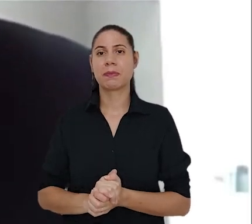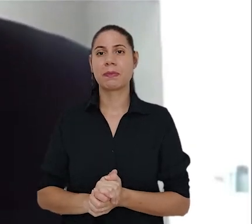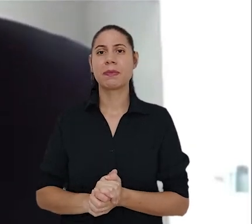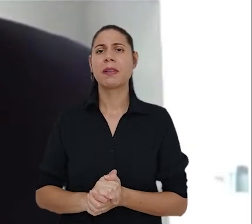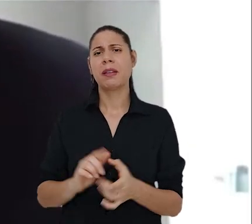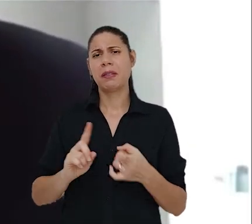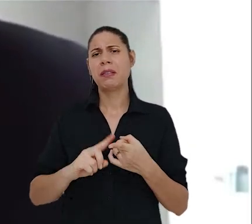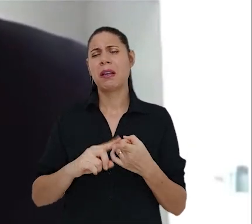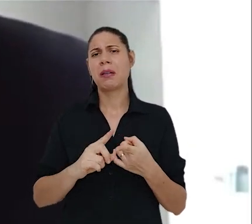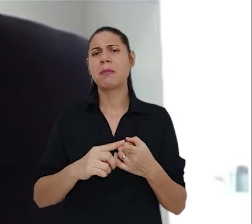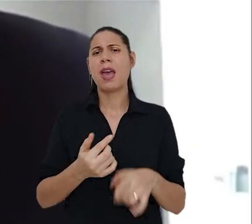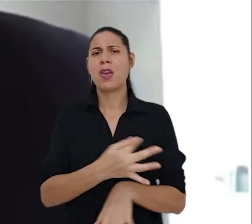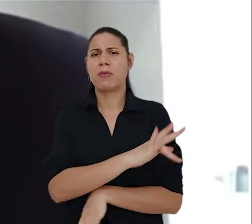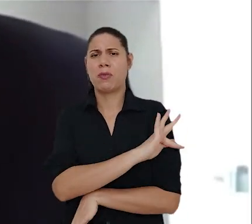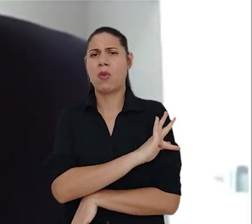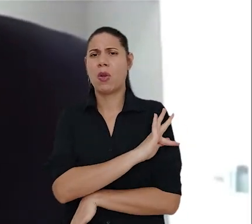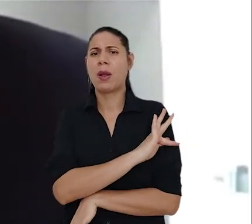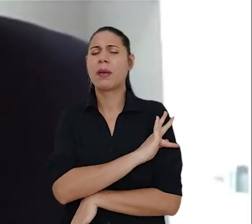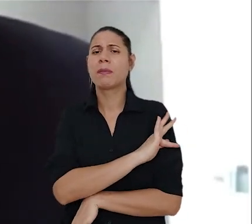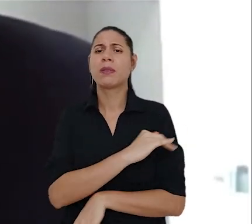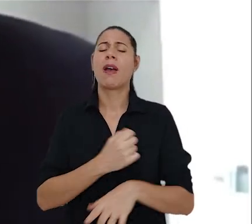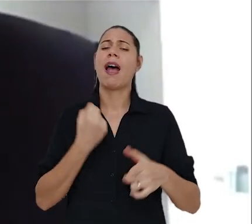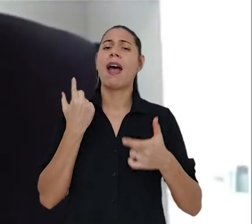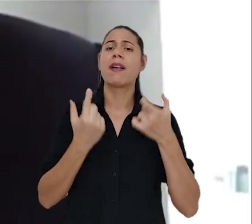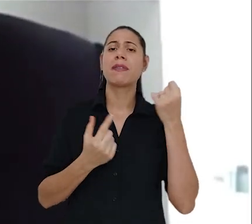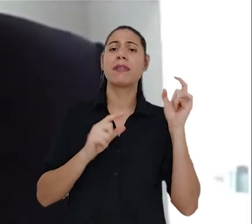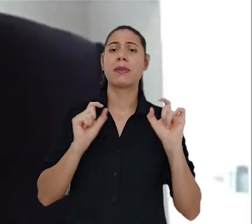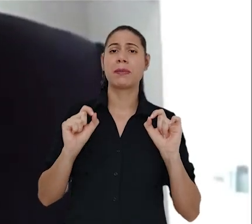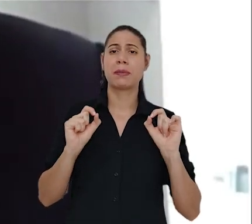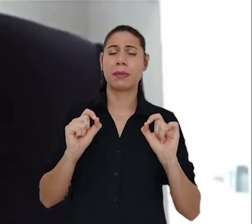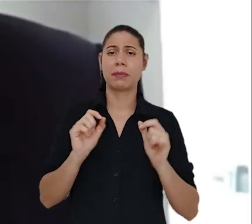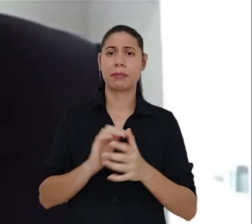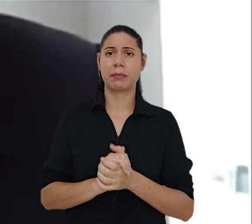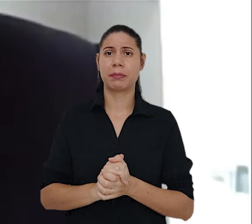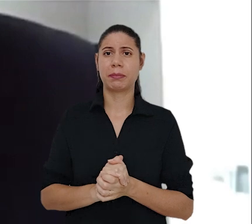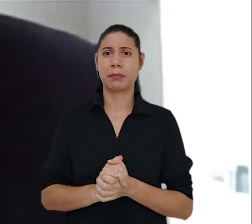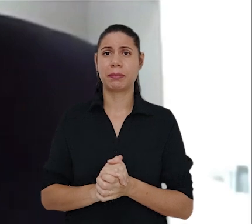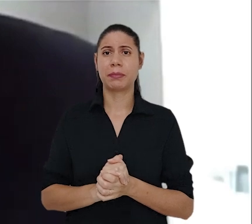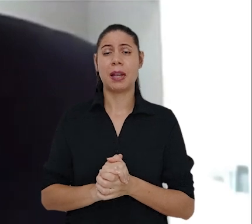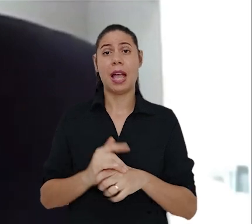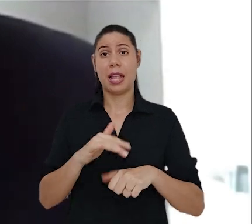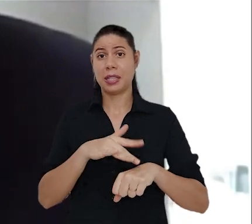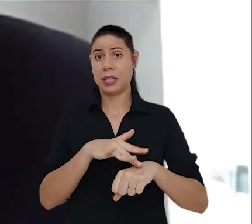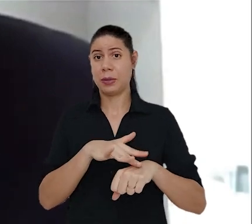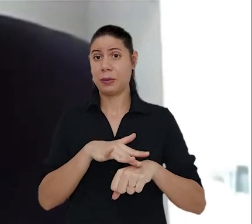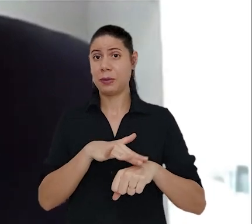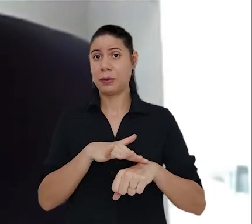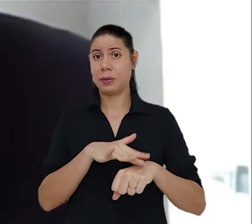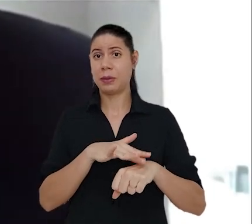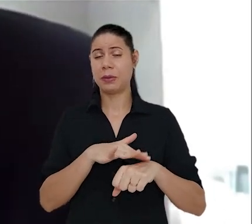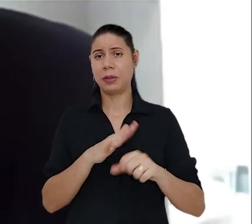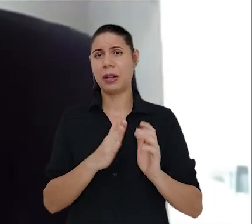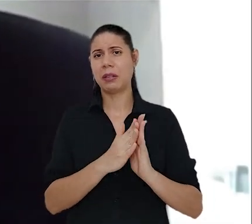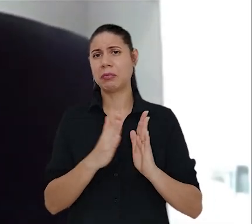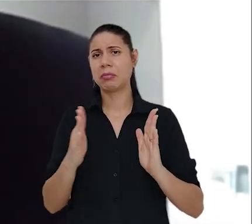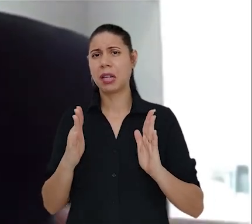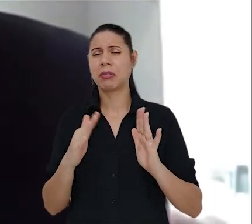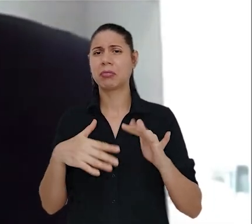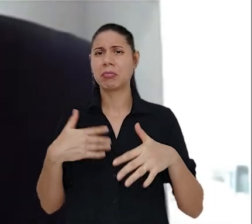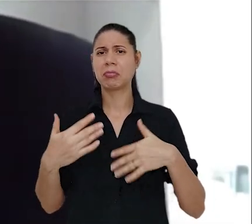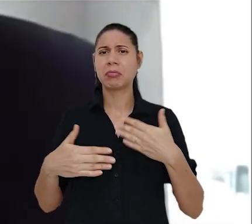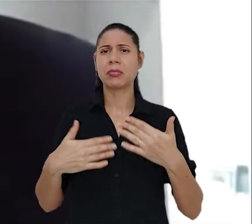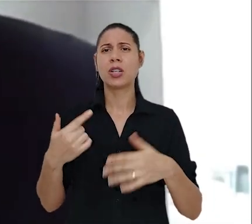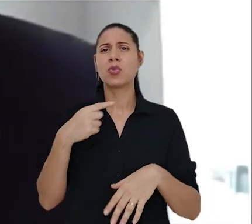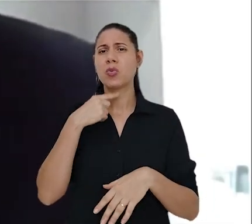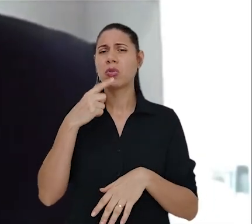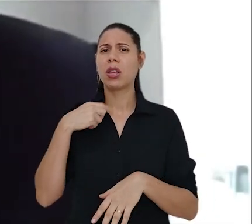E mesmo no ensino fundamental, por vezes um estado de saúde que até porque permite caminhar, chegar